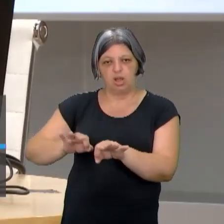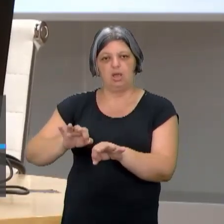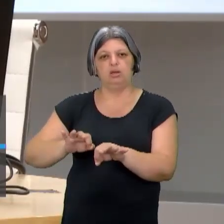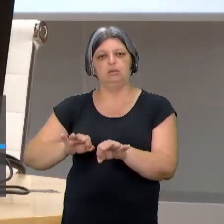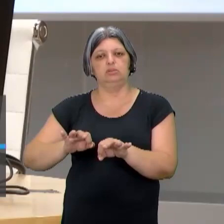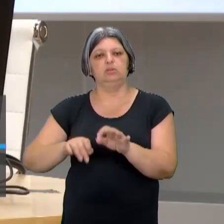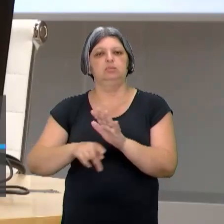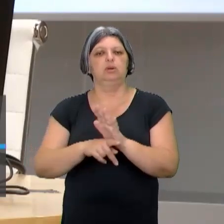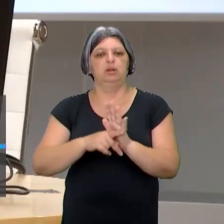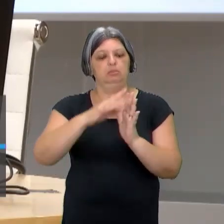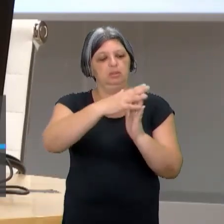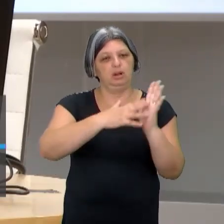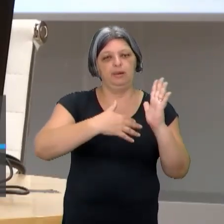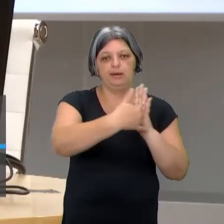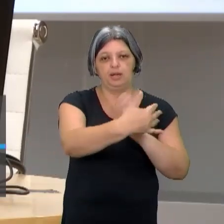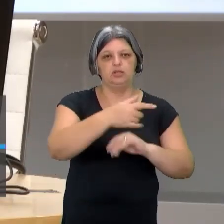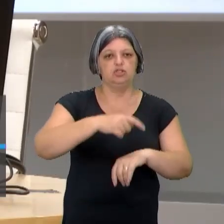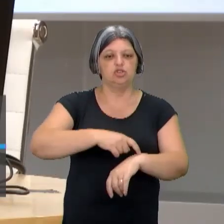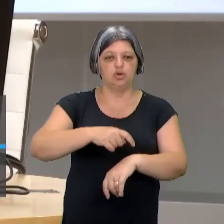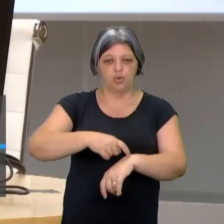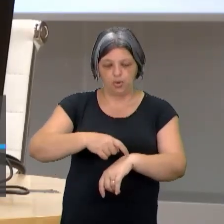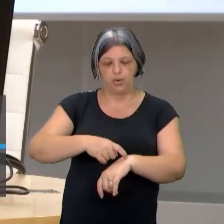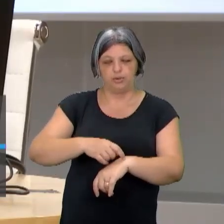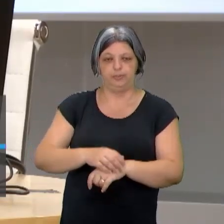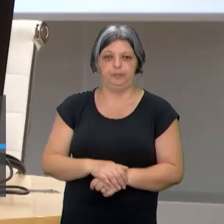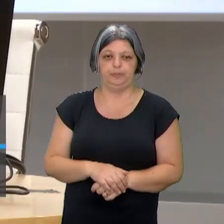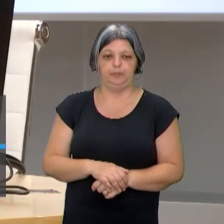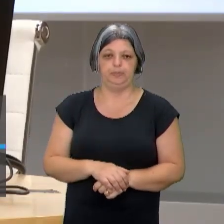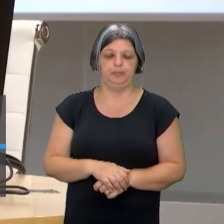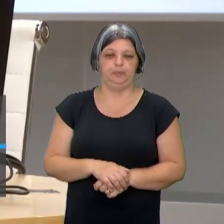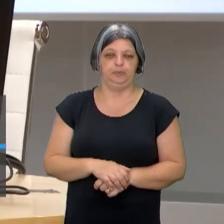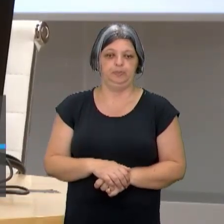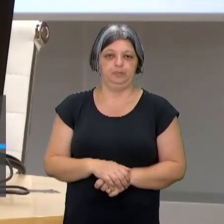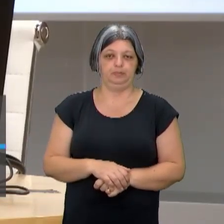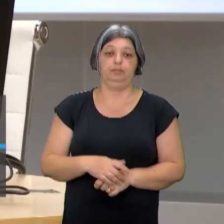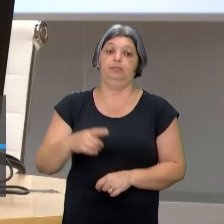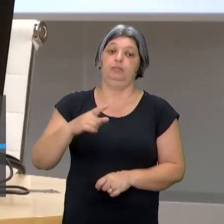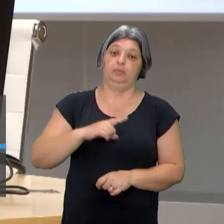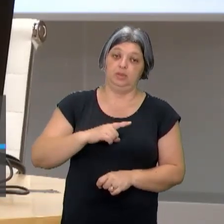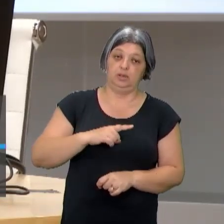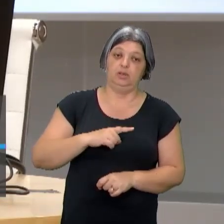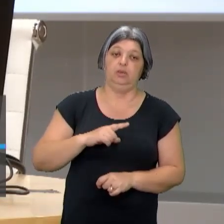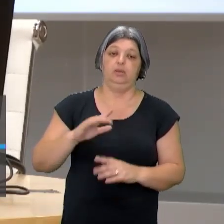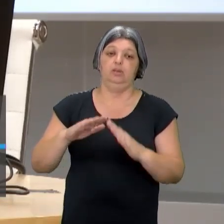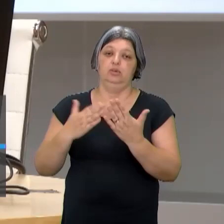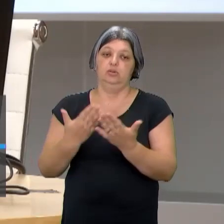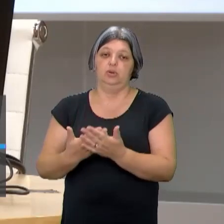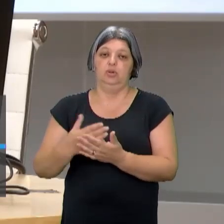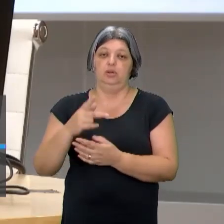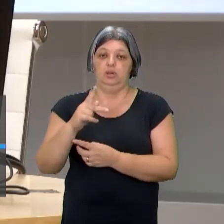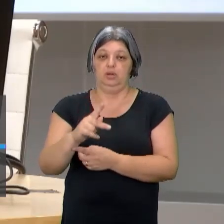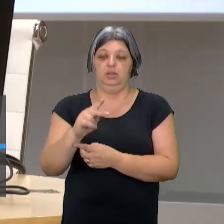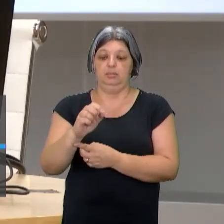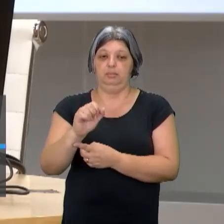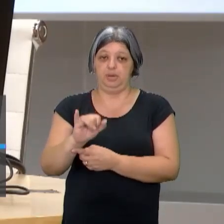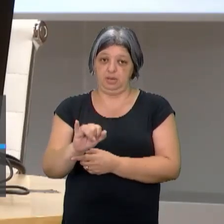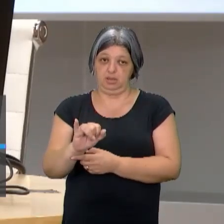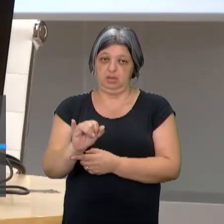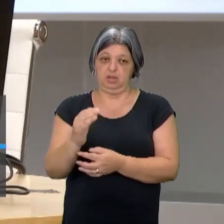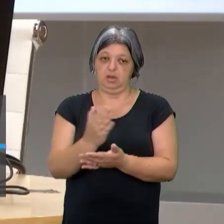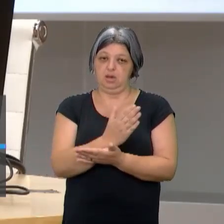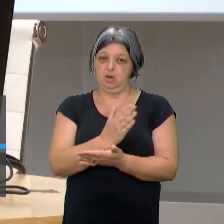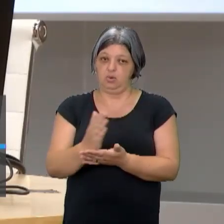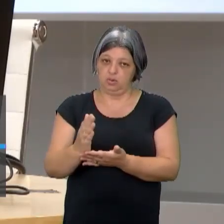a grade horária e tudo mais. Tem algumas escolas da PEI que elas não